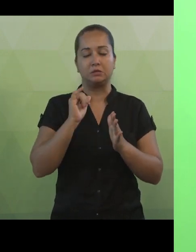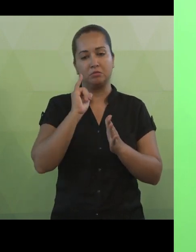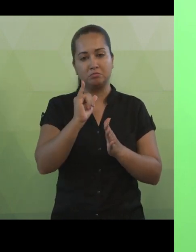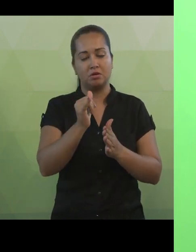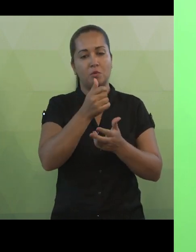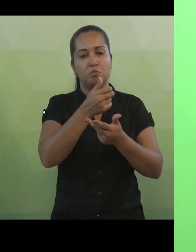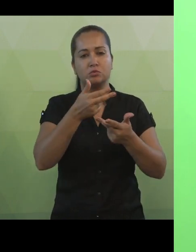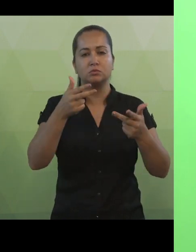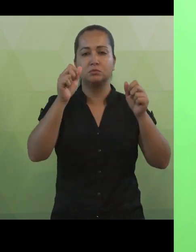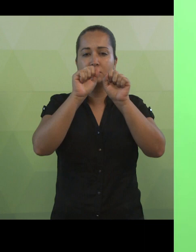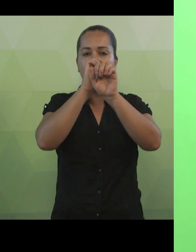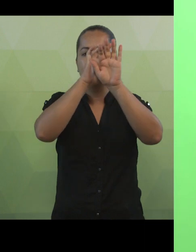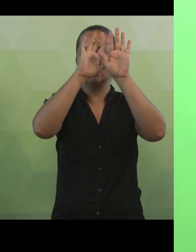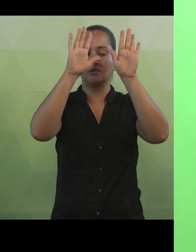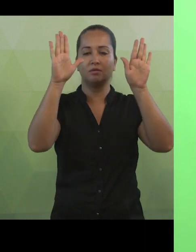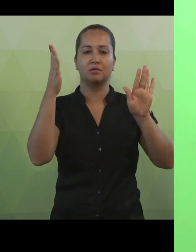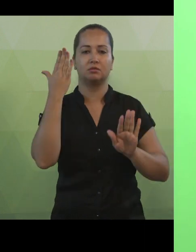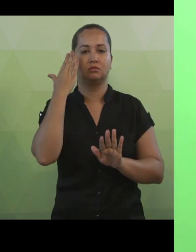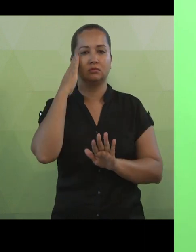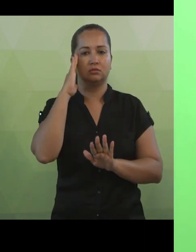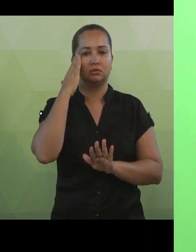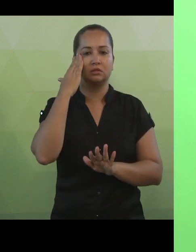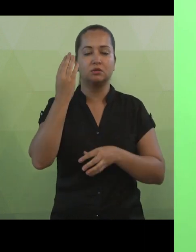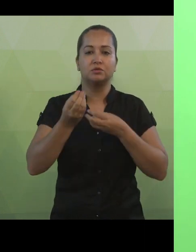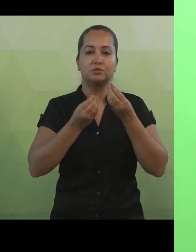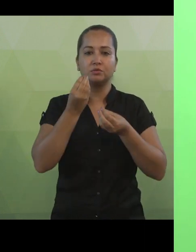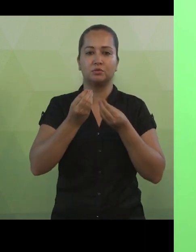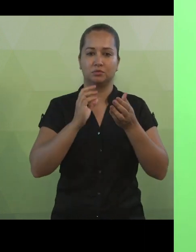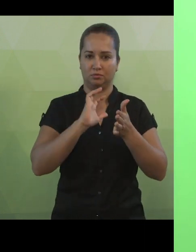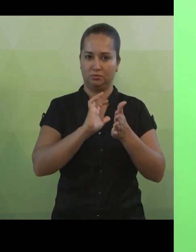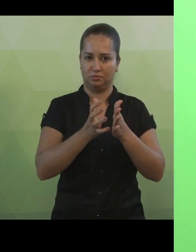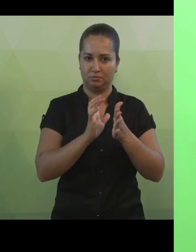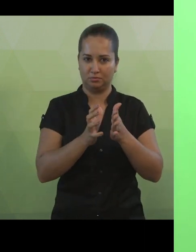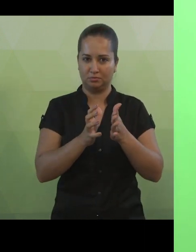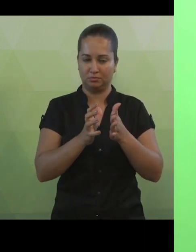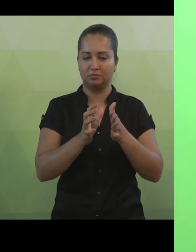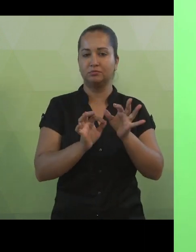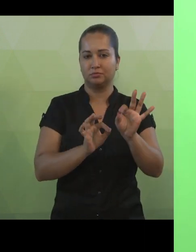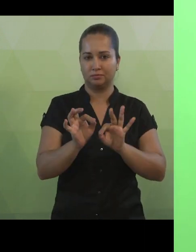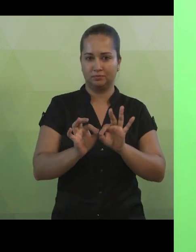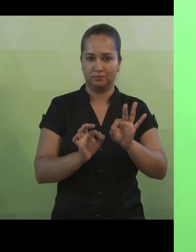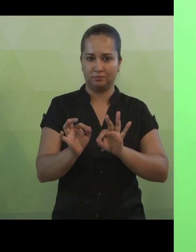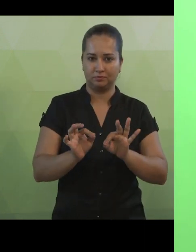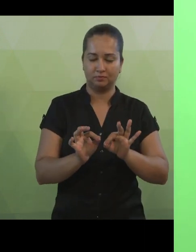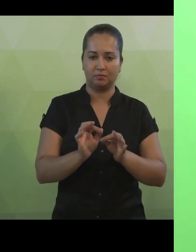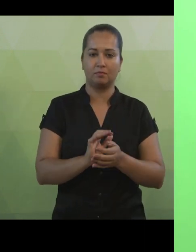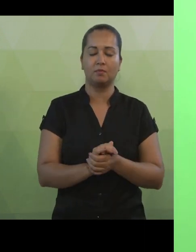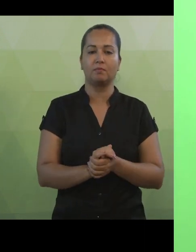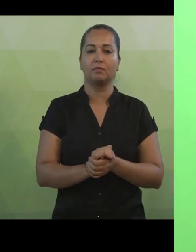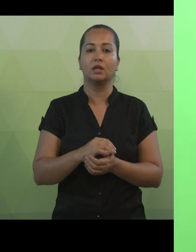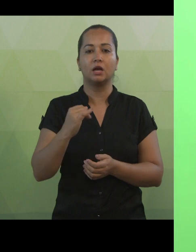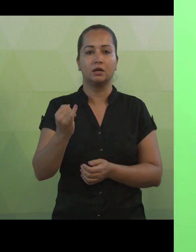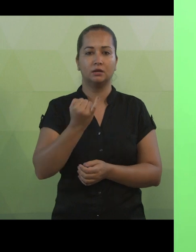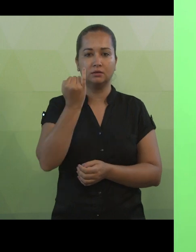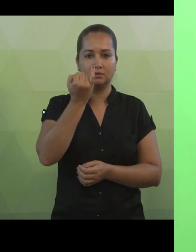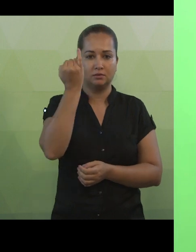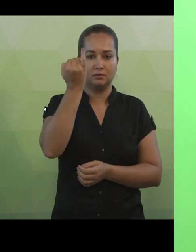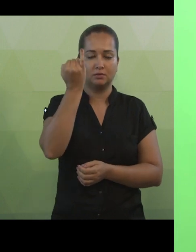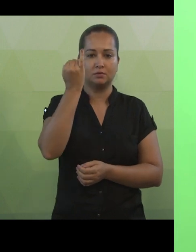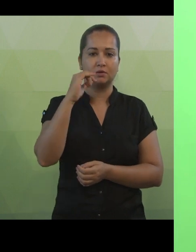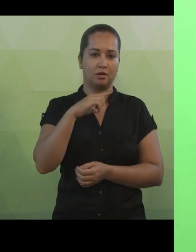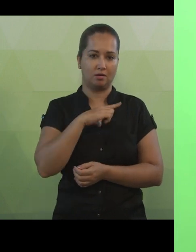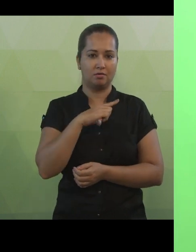de esclarecer um pouco mais sobre a forma de como os bancos de dados são estruturados. Um importante conceito é o conceito